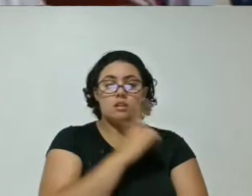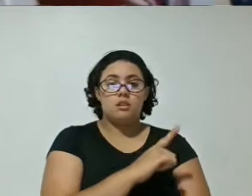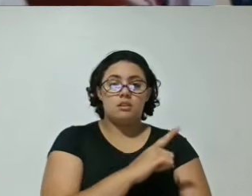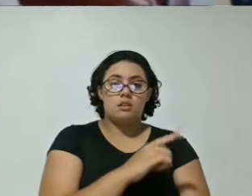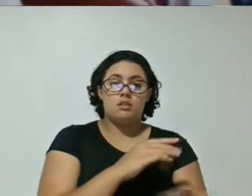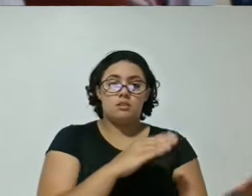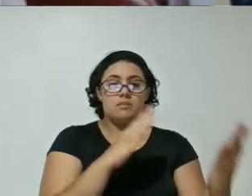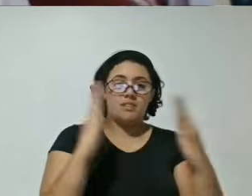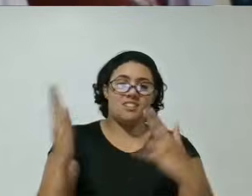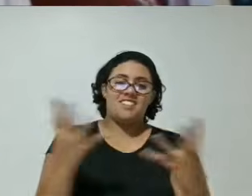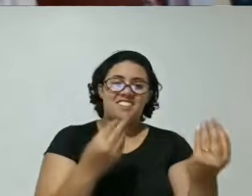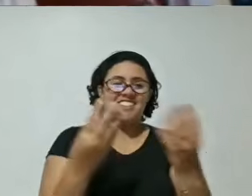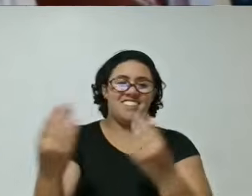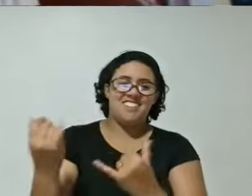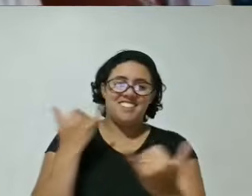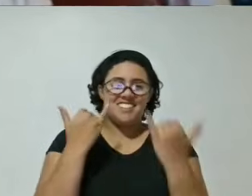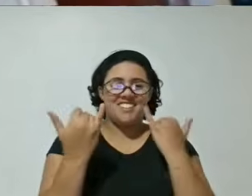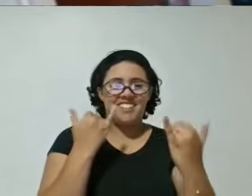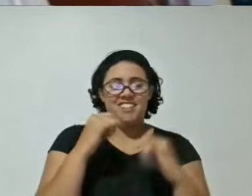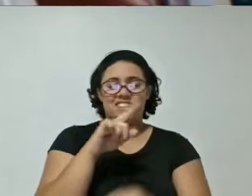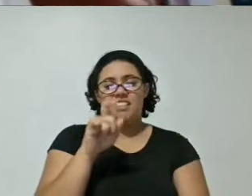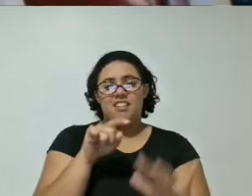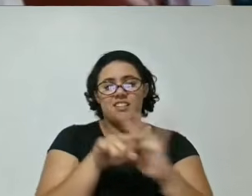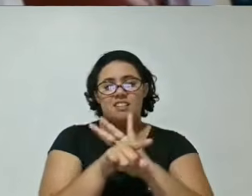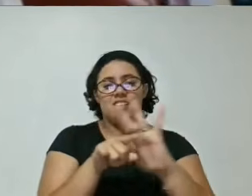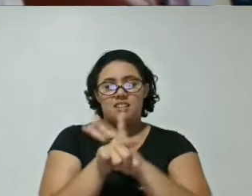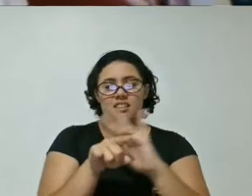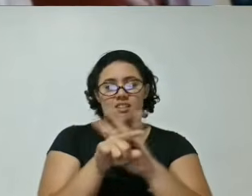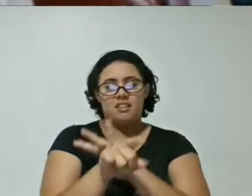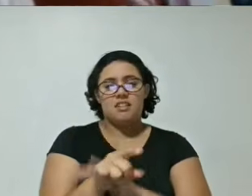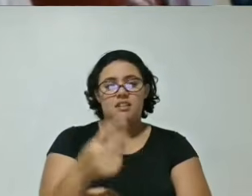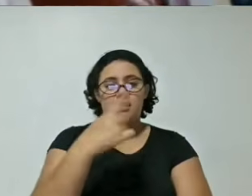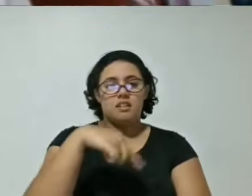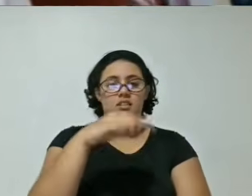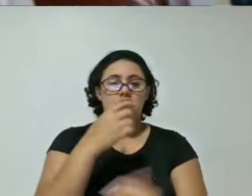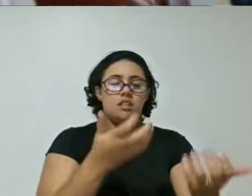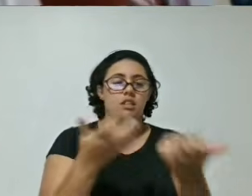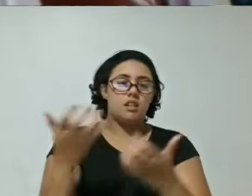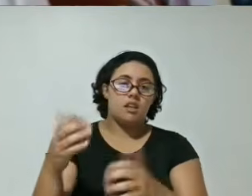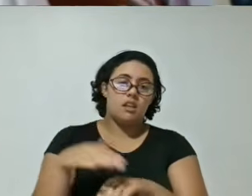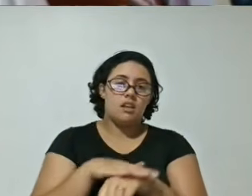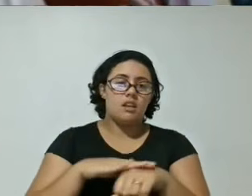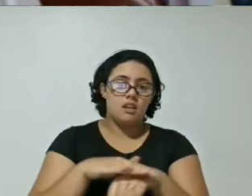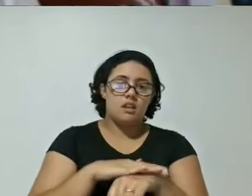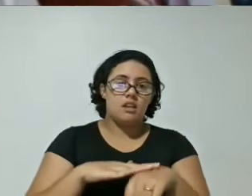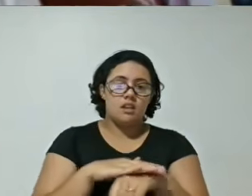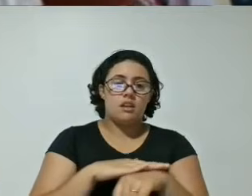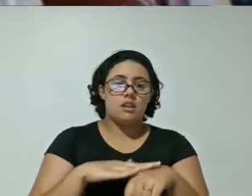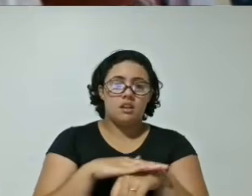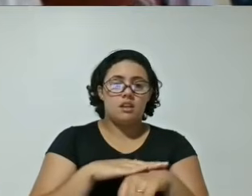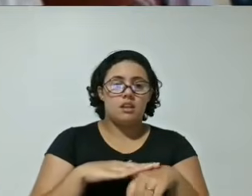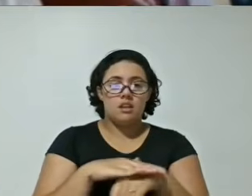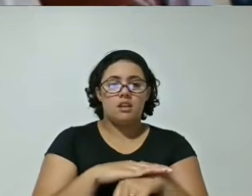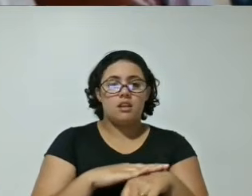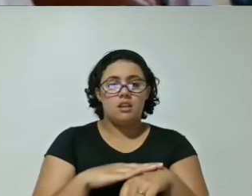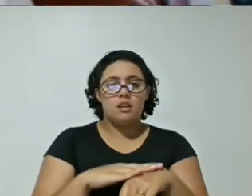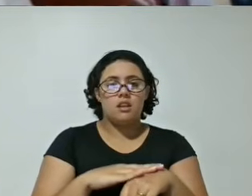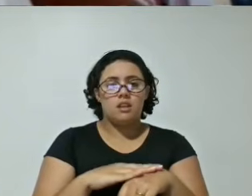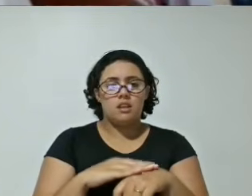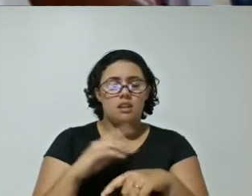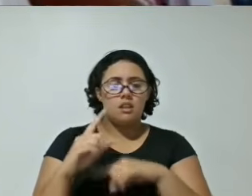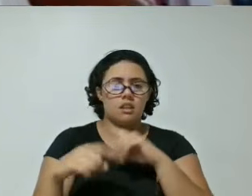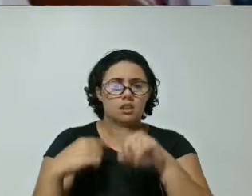porque ainda tem algumas questões que a gente gostaria de conversar com você. Essa história, o Memórias da Vila, eu acho que talvez tenha sido os